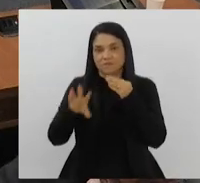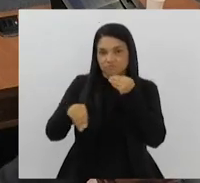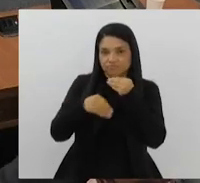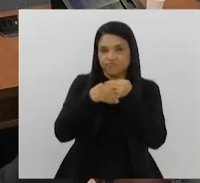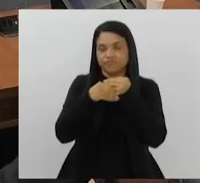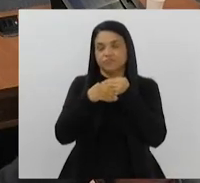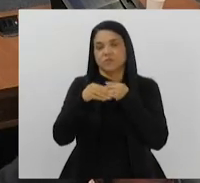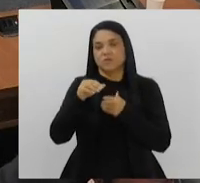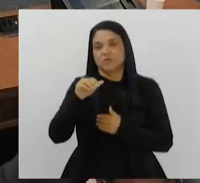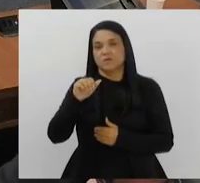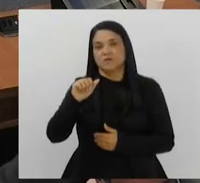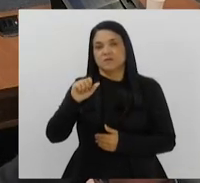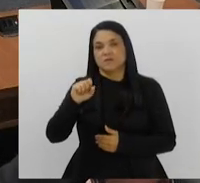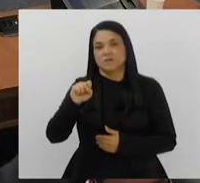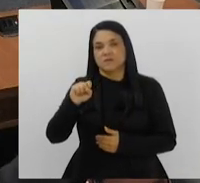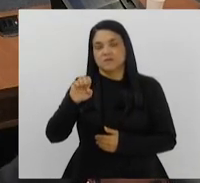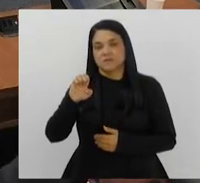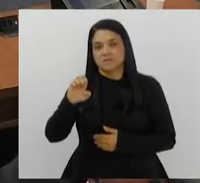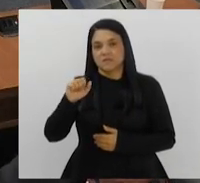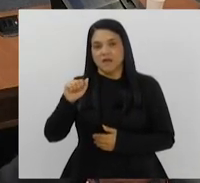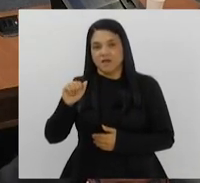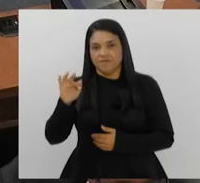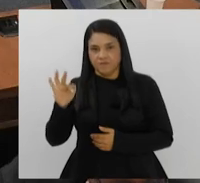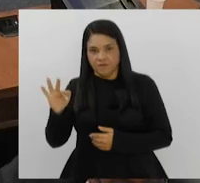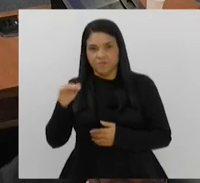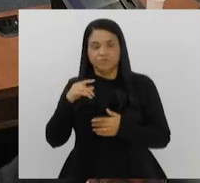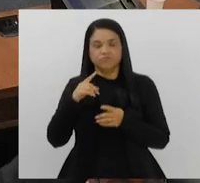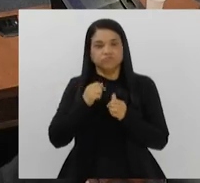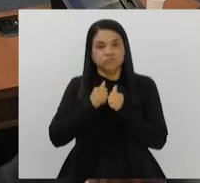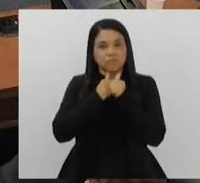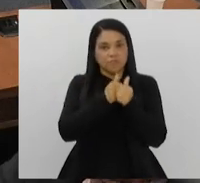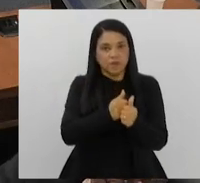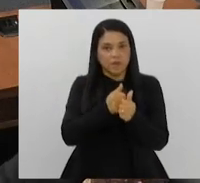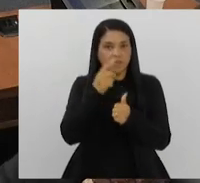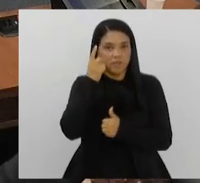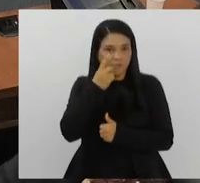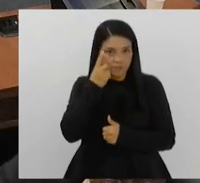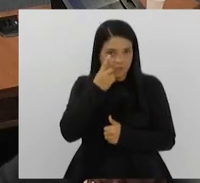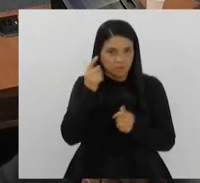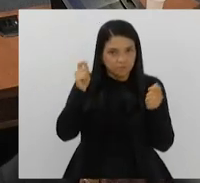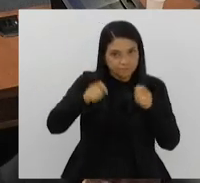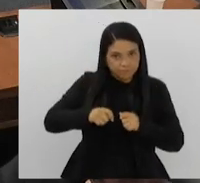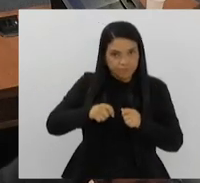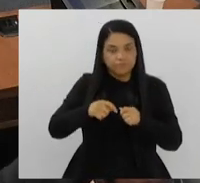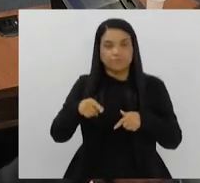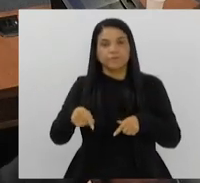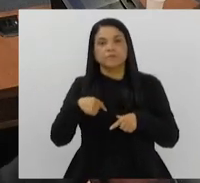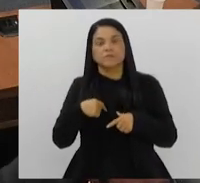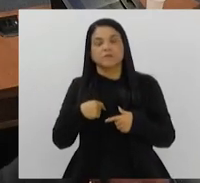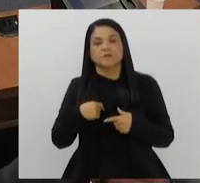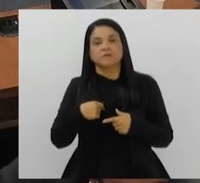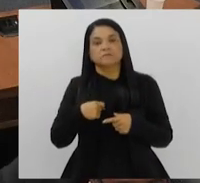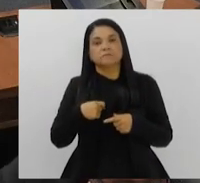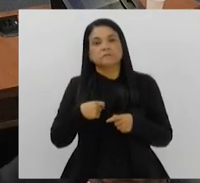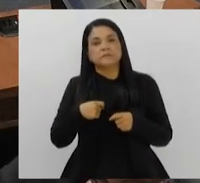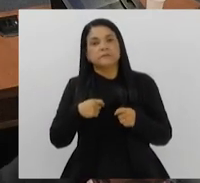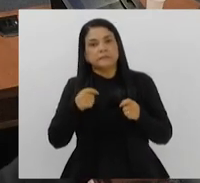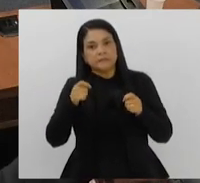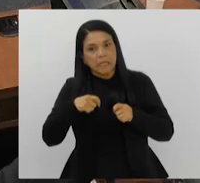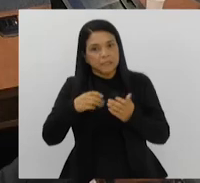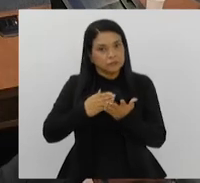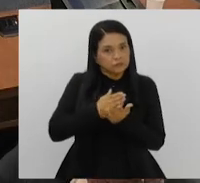os deputados acompanharem, e por aí vai. Então, pode haver